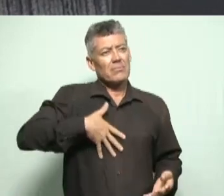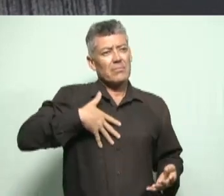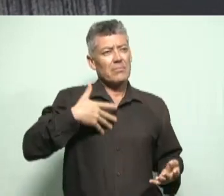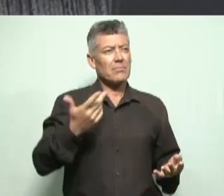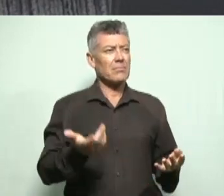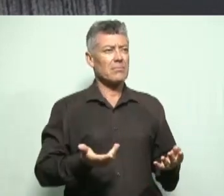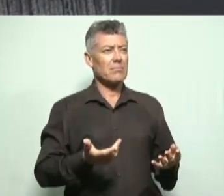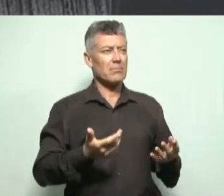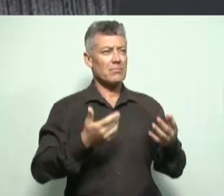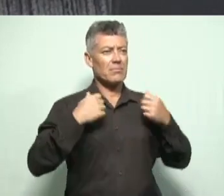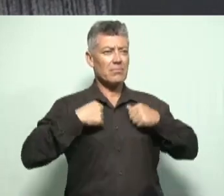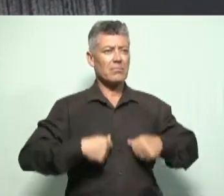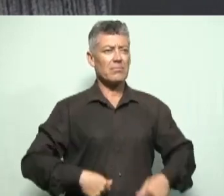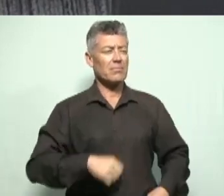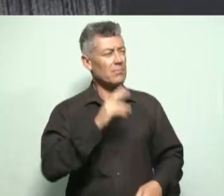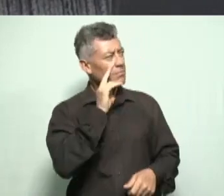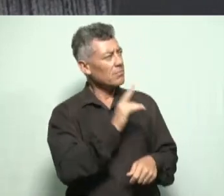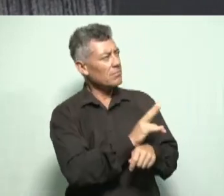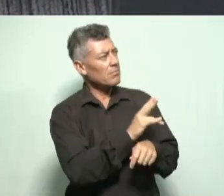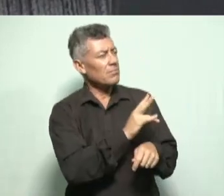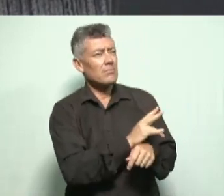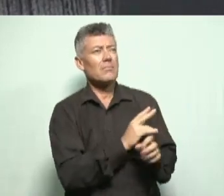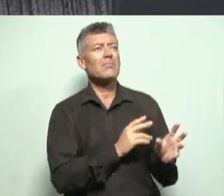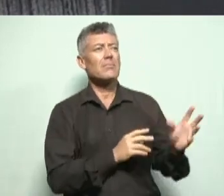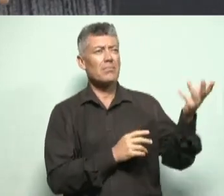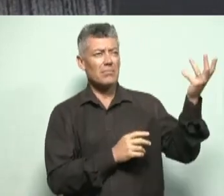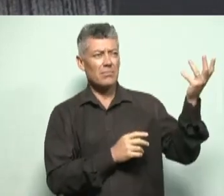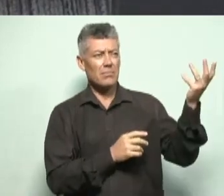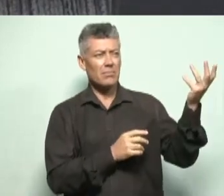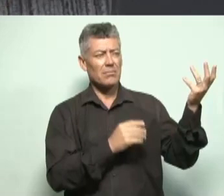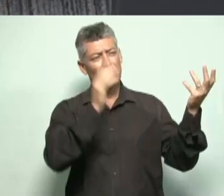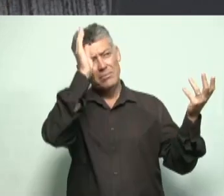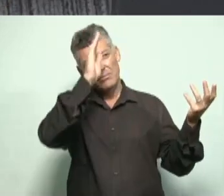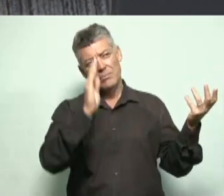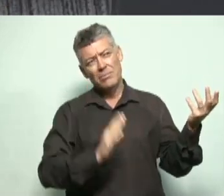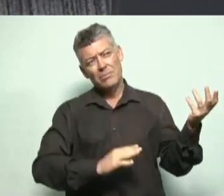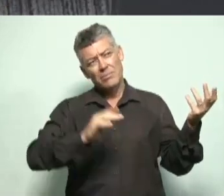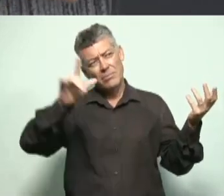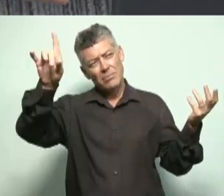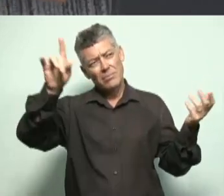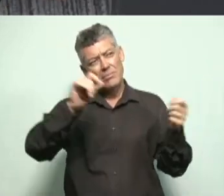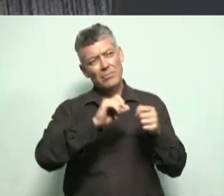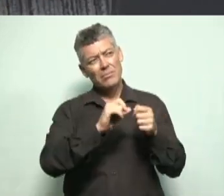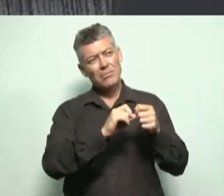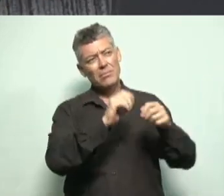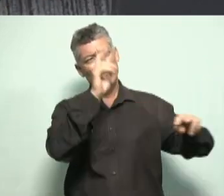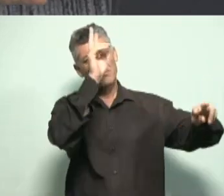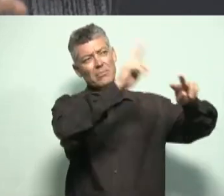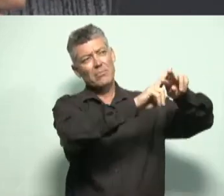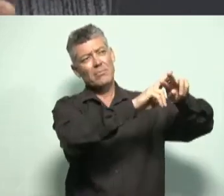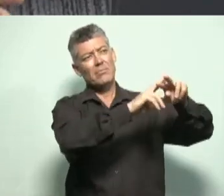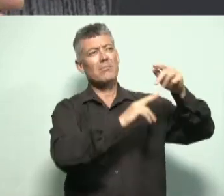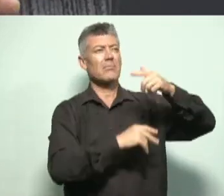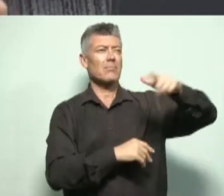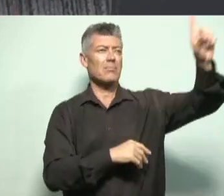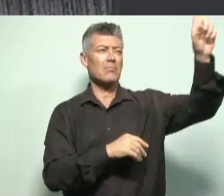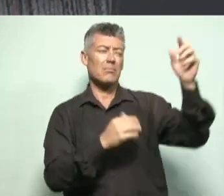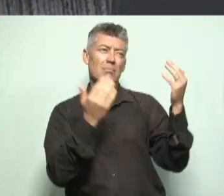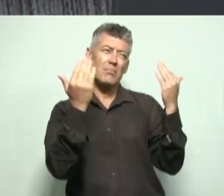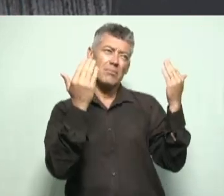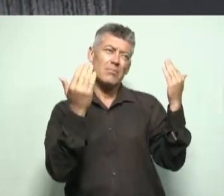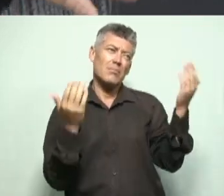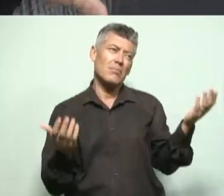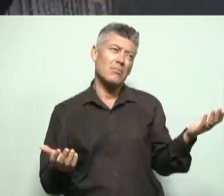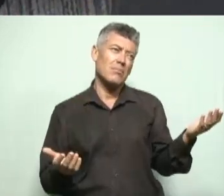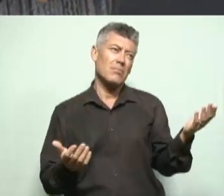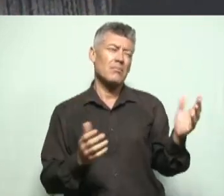que não sei. Aí sou contra, porque se fosse realmente um brasileiro, outro tipo de gente que fizesse, ia sair dali preso. Isso não tem dúvida. Agora,